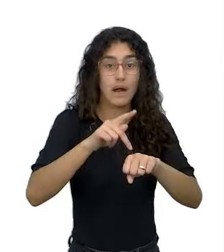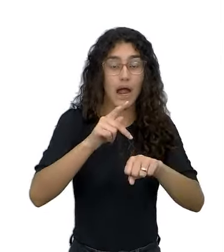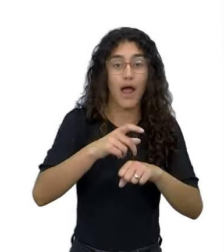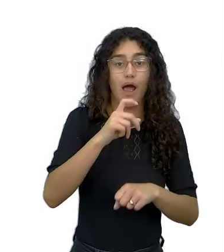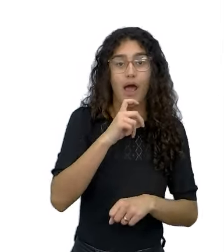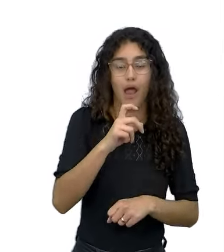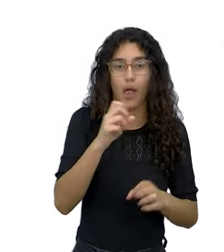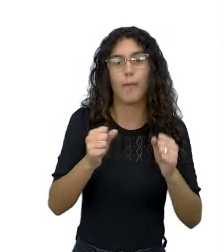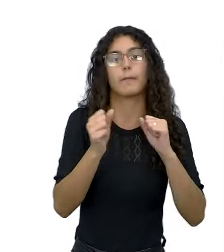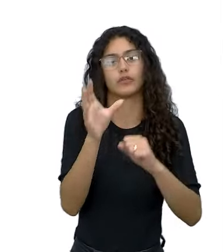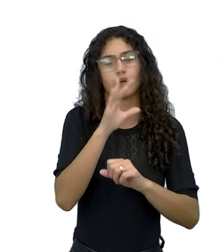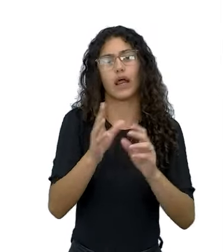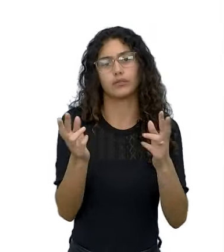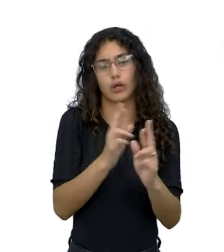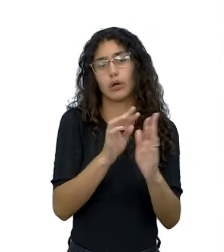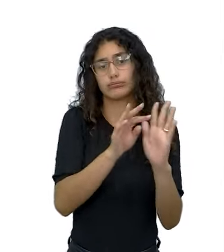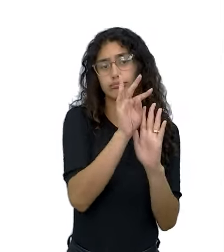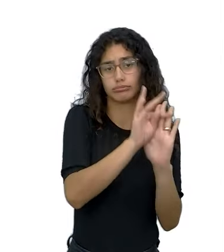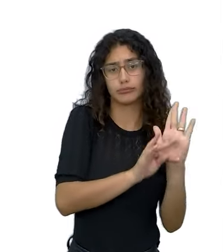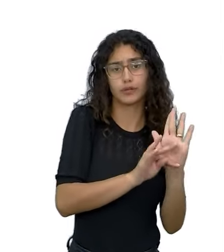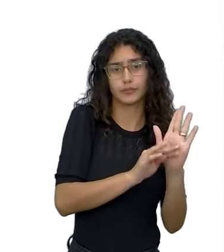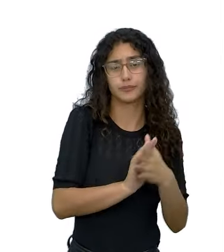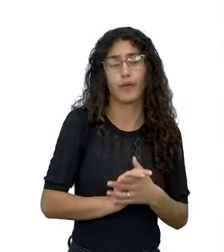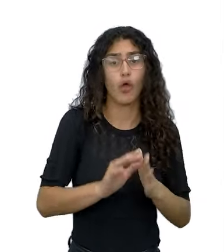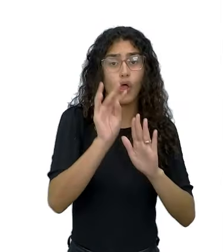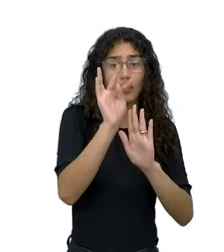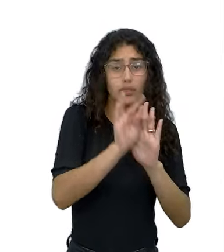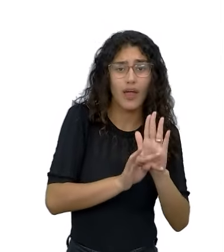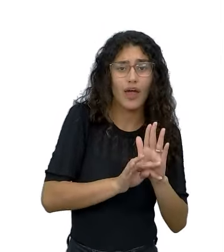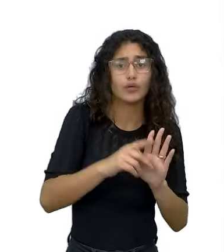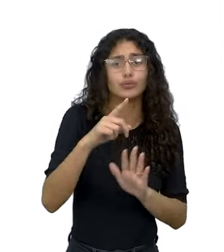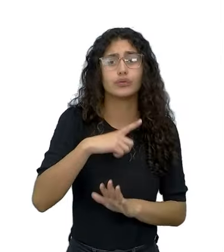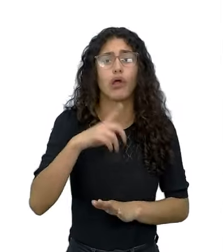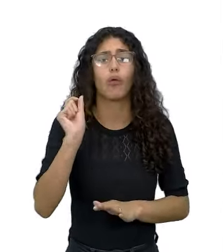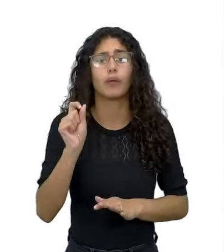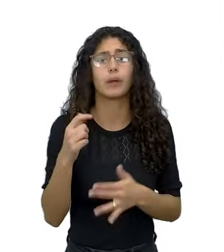para falar em relação a textos, né? O texto, a gente tem aí, então,